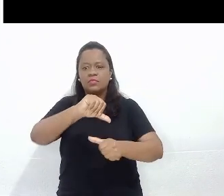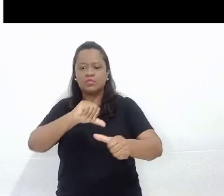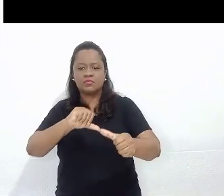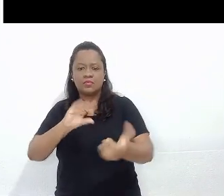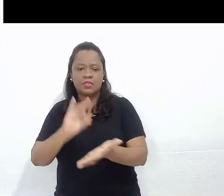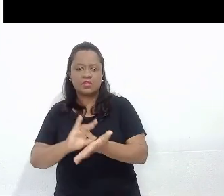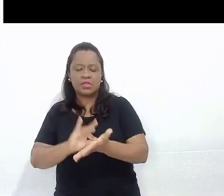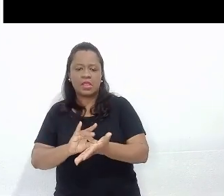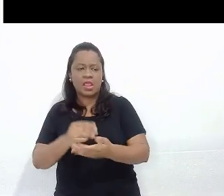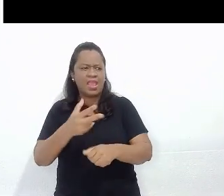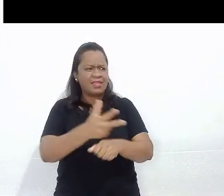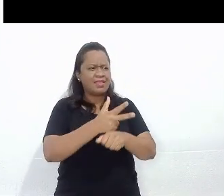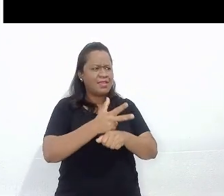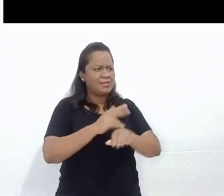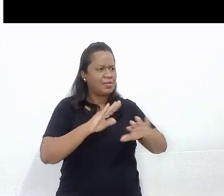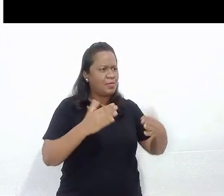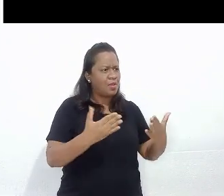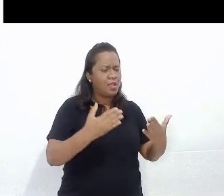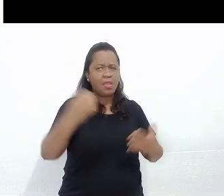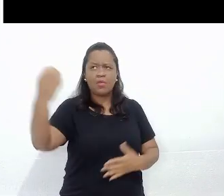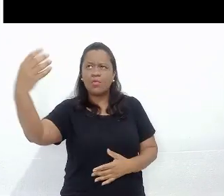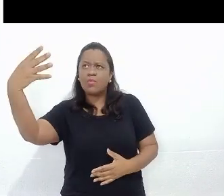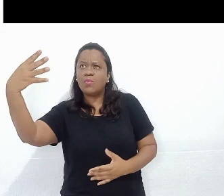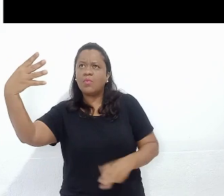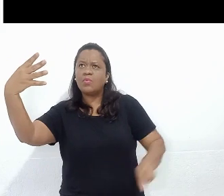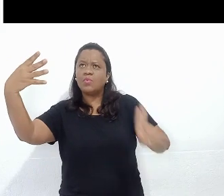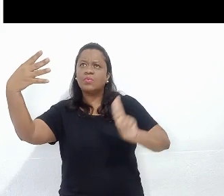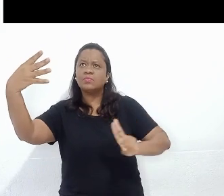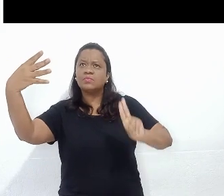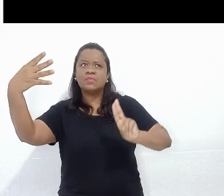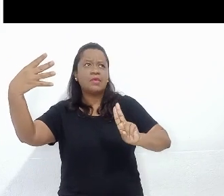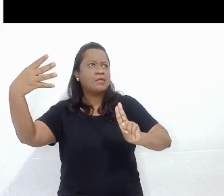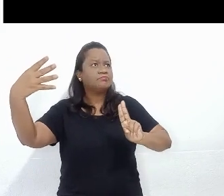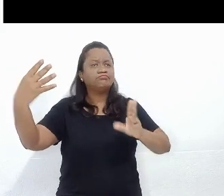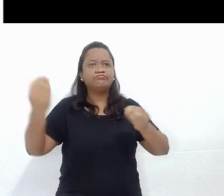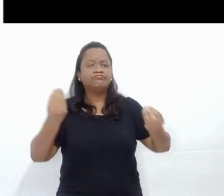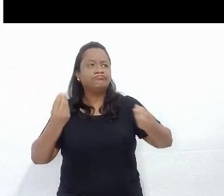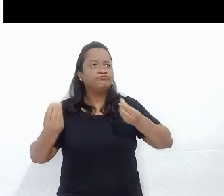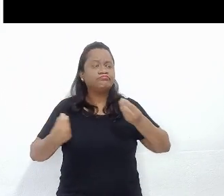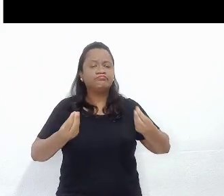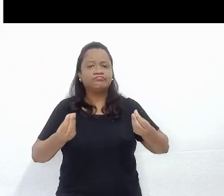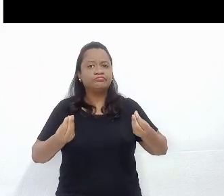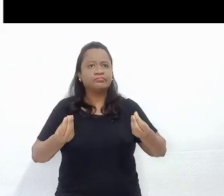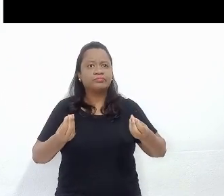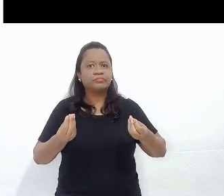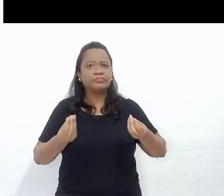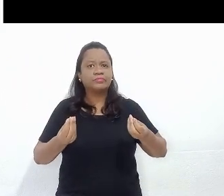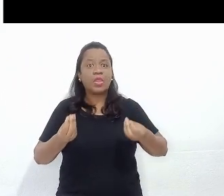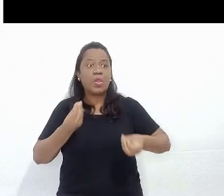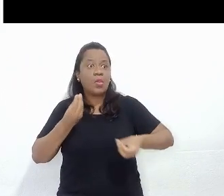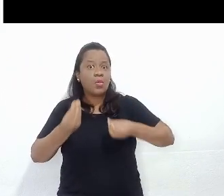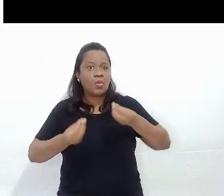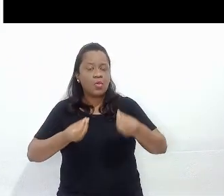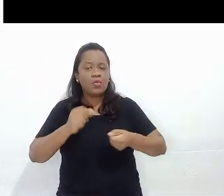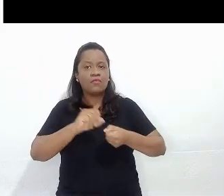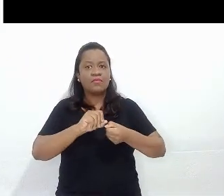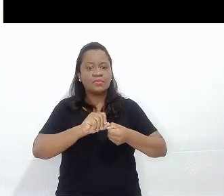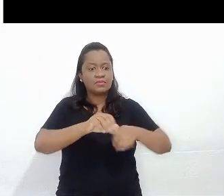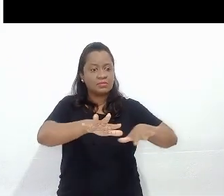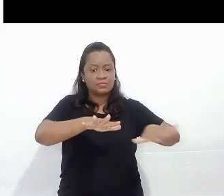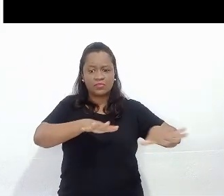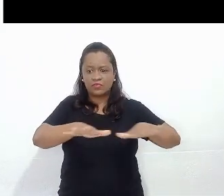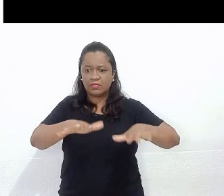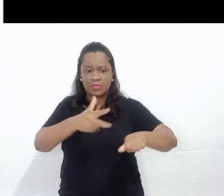usar, que luz usar, que filtros colocar, né? Como é que ele vai fazer aquele movimento